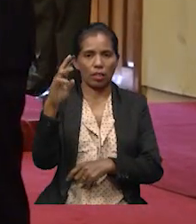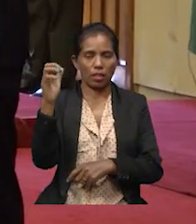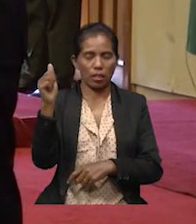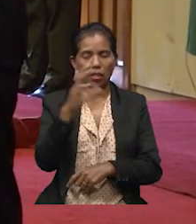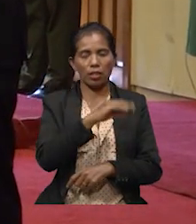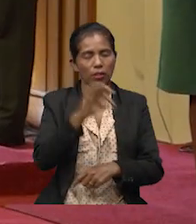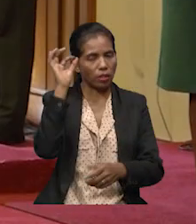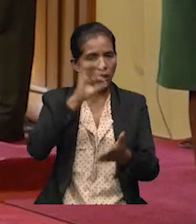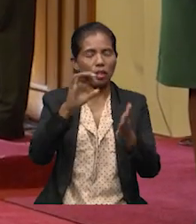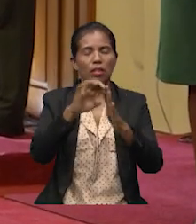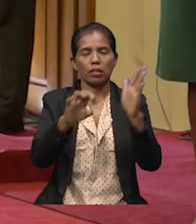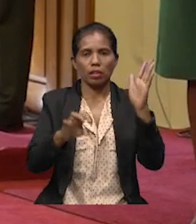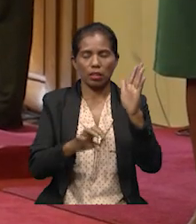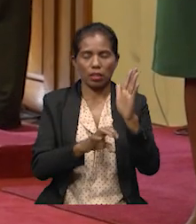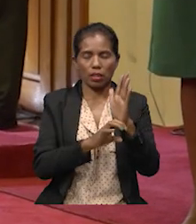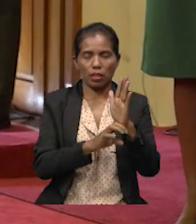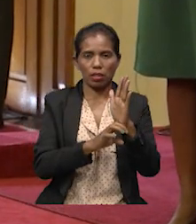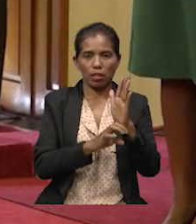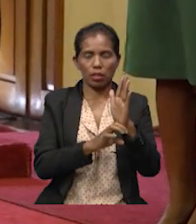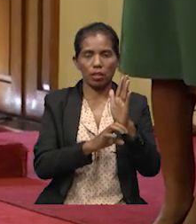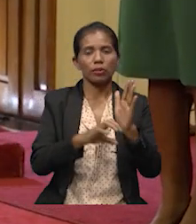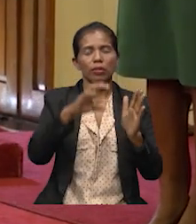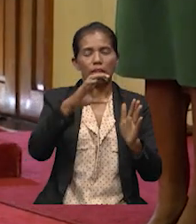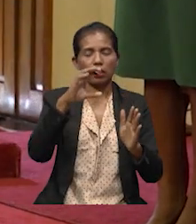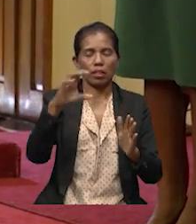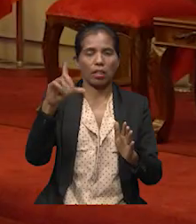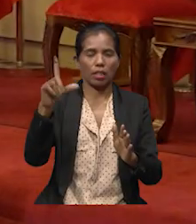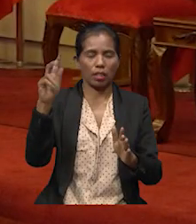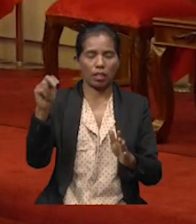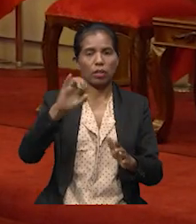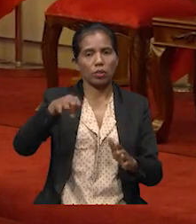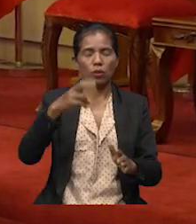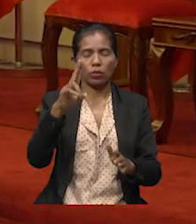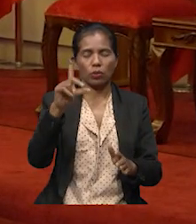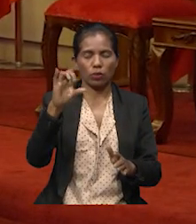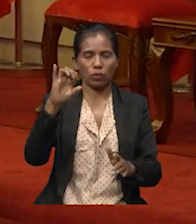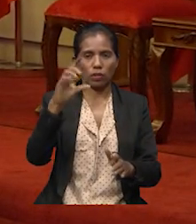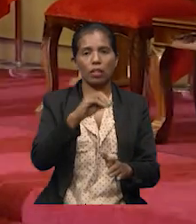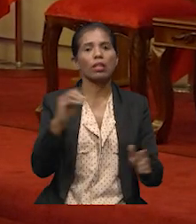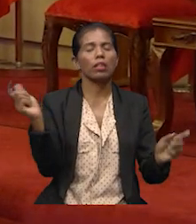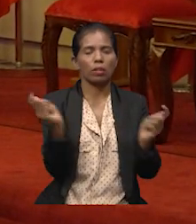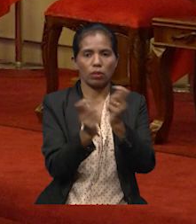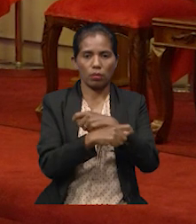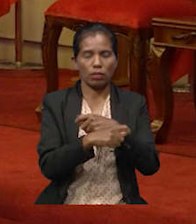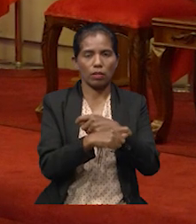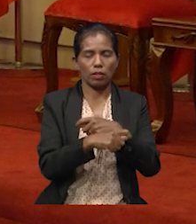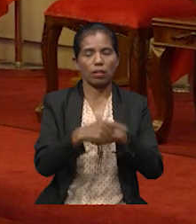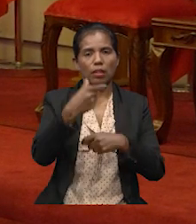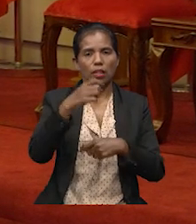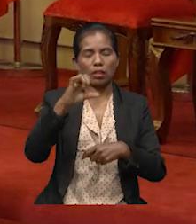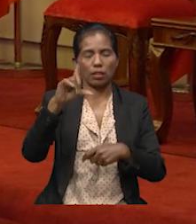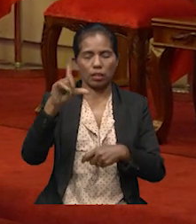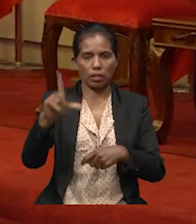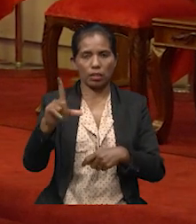secretário de Estado para Assuntos Combatentes e Libertação Nacional, Júlio da Conceição Loro Messac, substitui Zil da